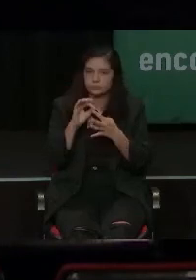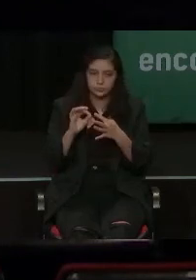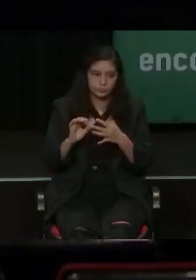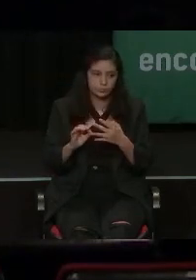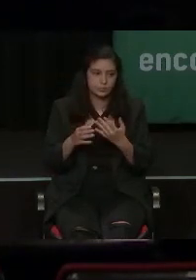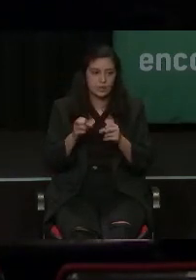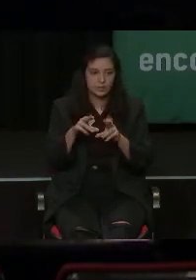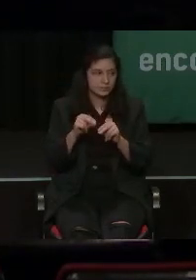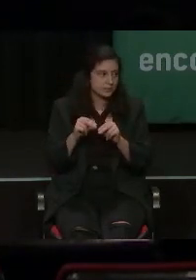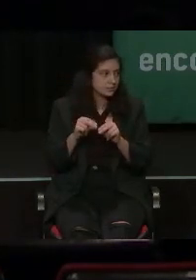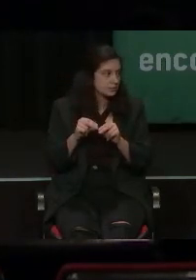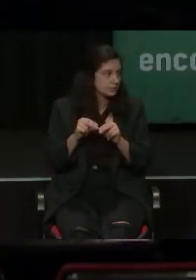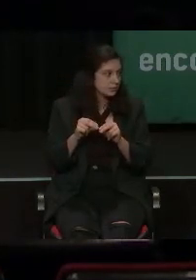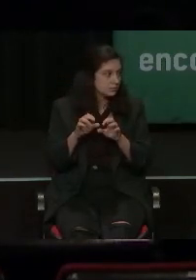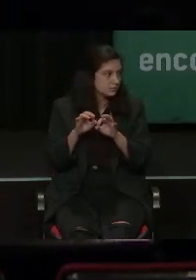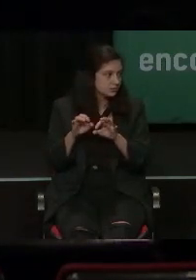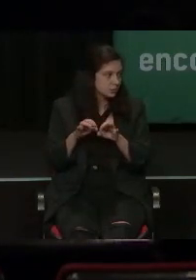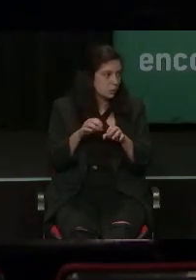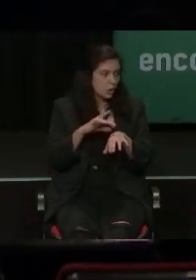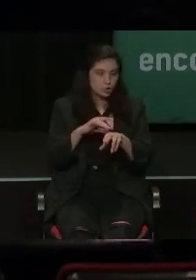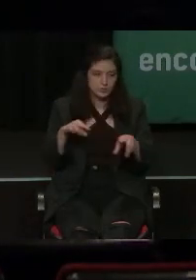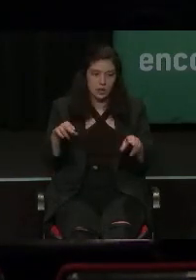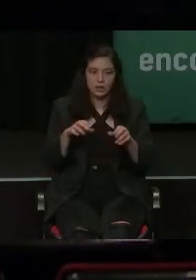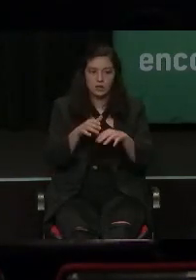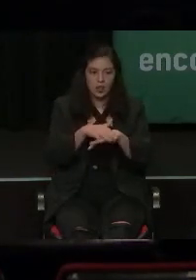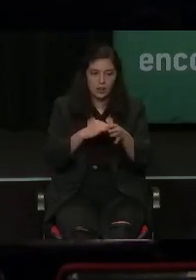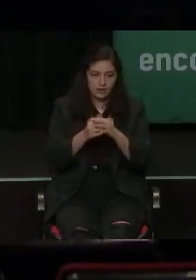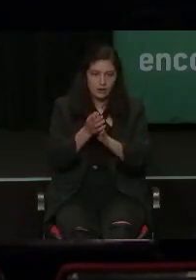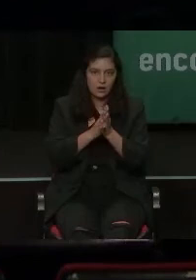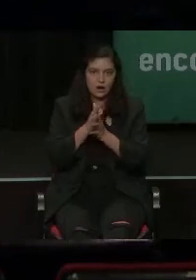medidas de higiene, exatamente como no hospital. Lavar as mãos,